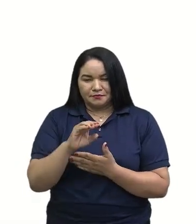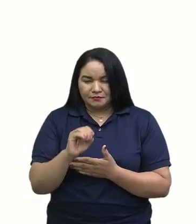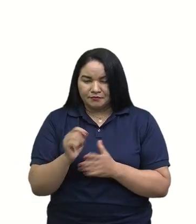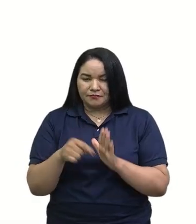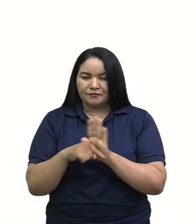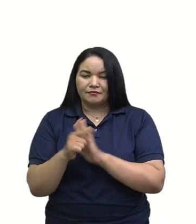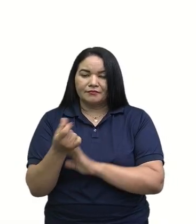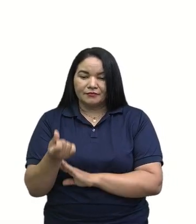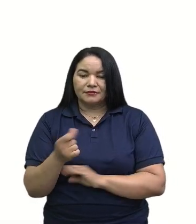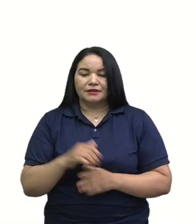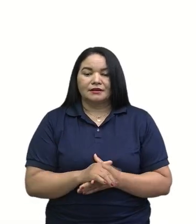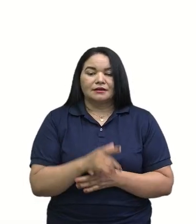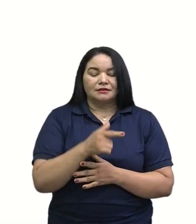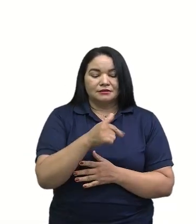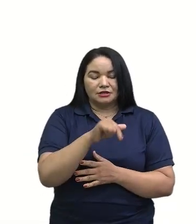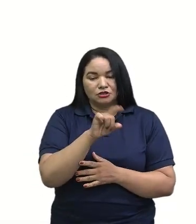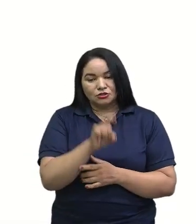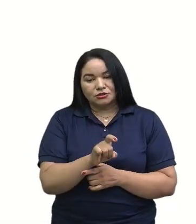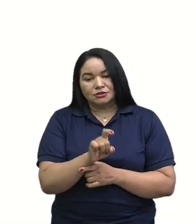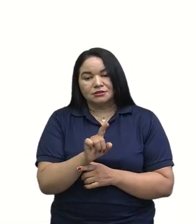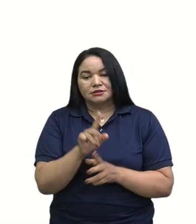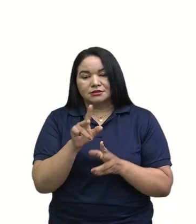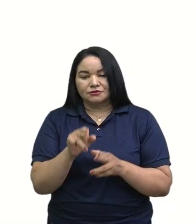7x igual